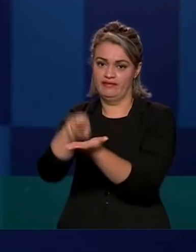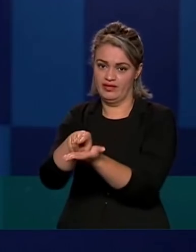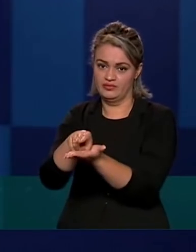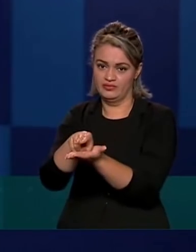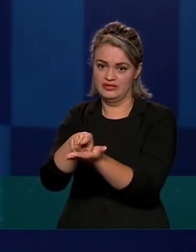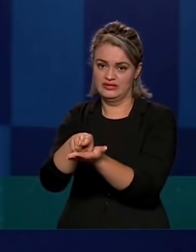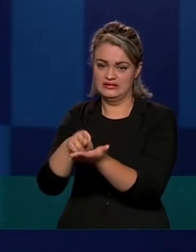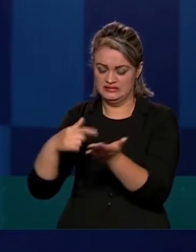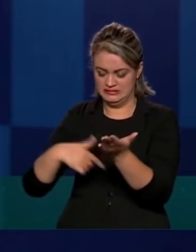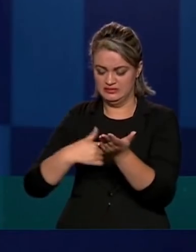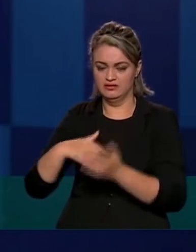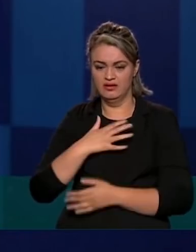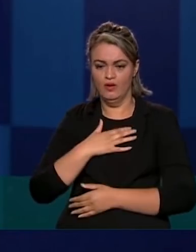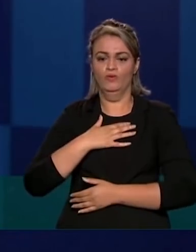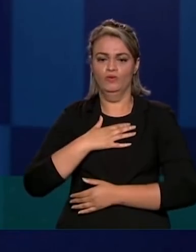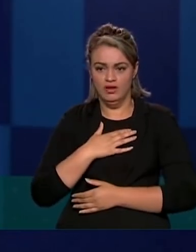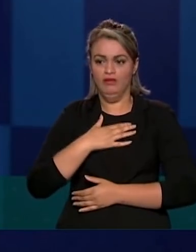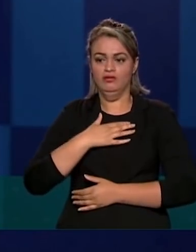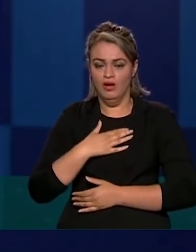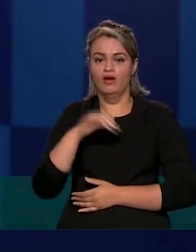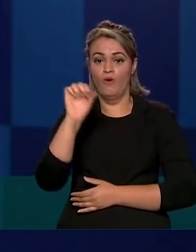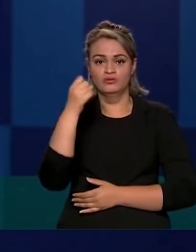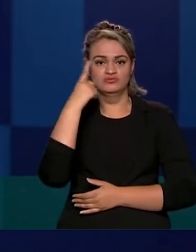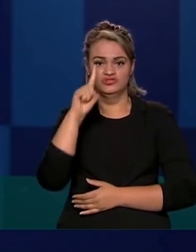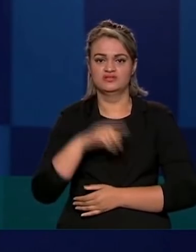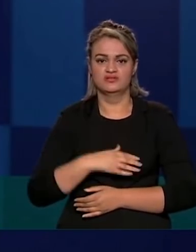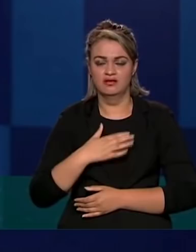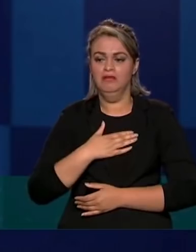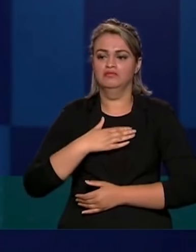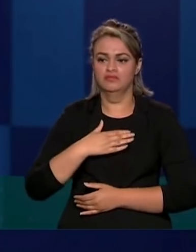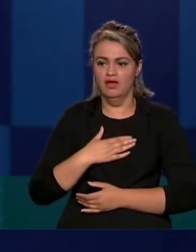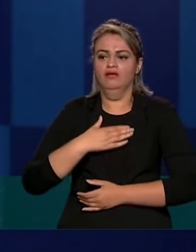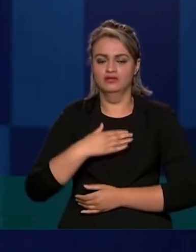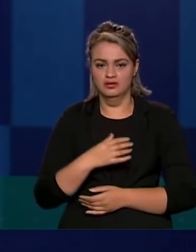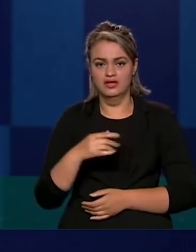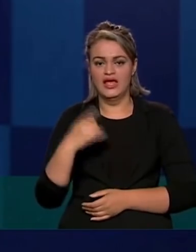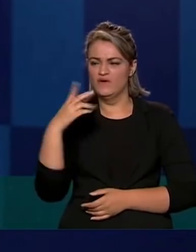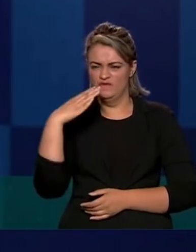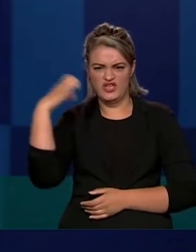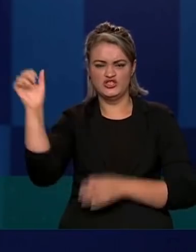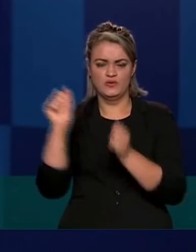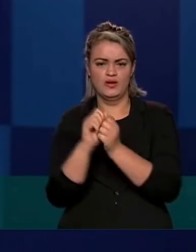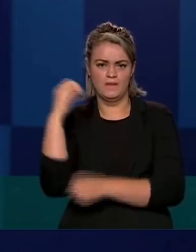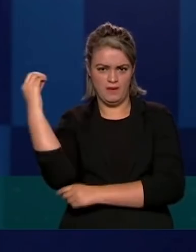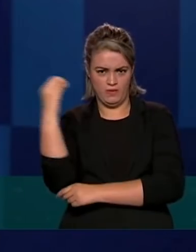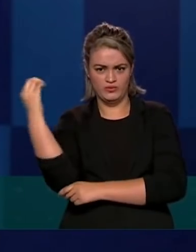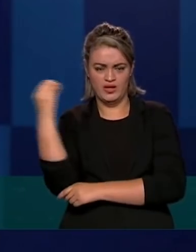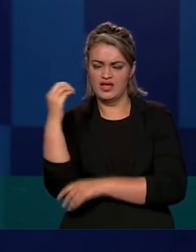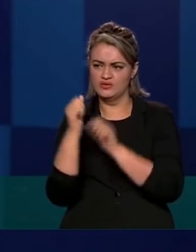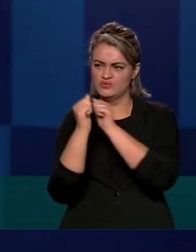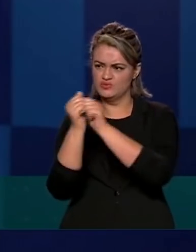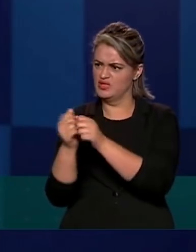uma crise de soluço já há 8 dias. Eu viajei com ele para Porto Alegre e ele,